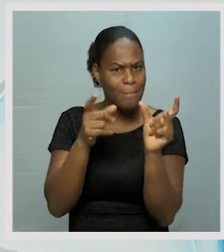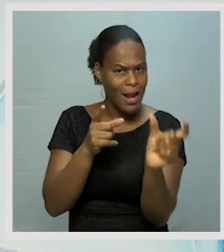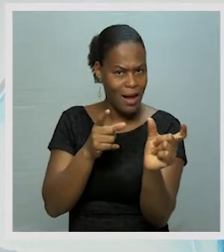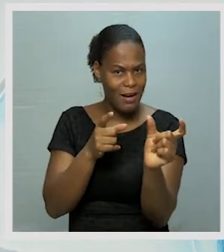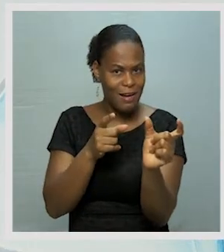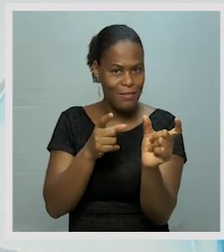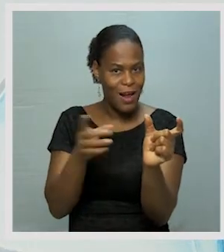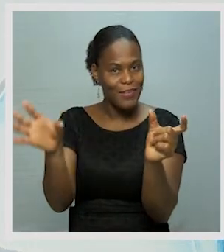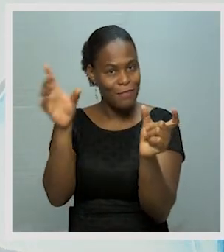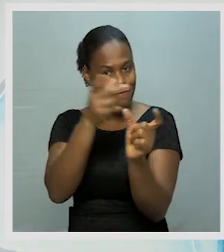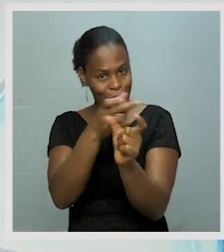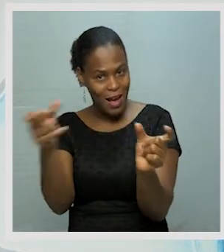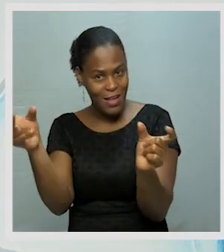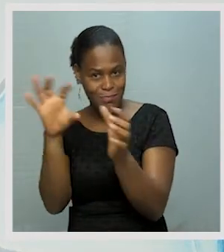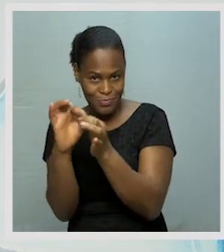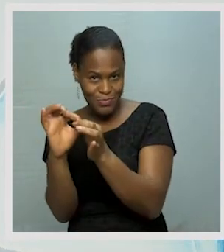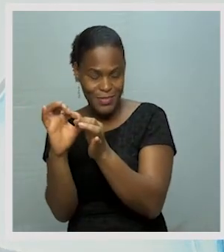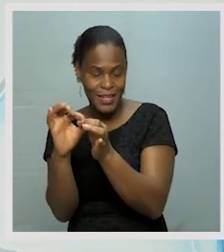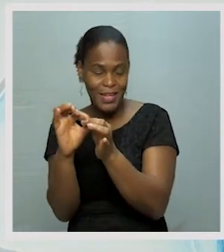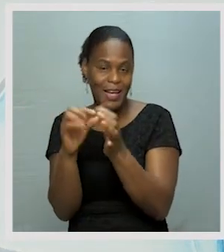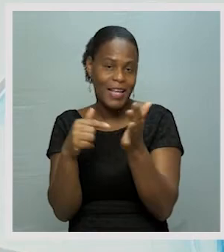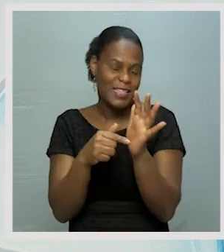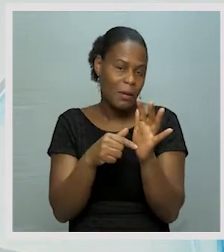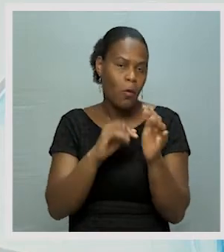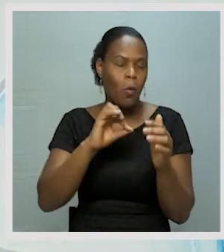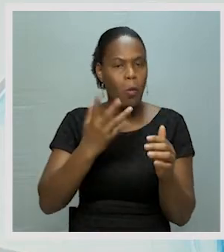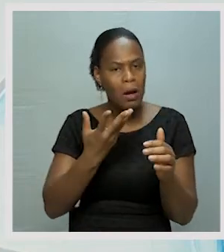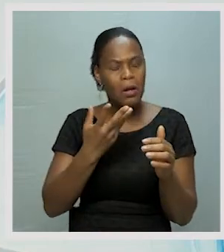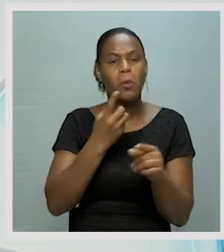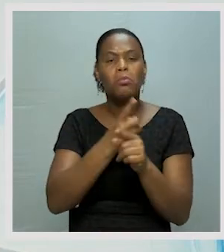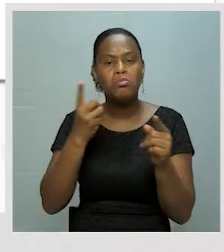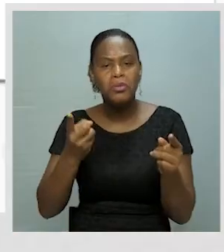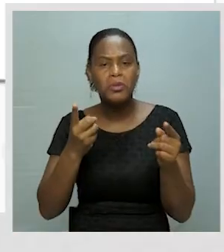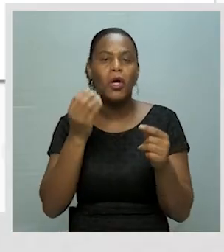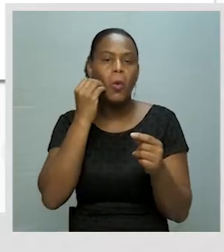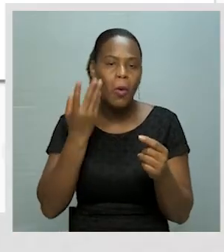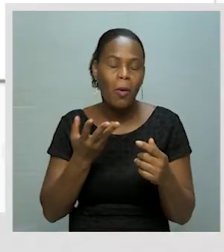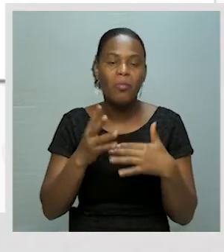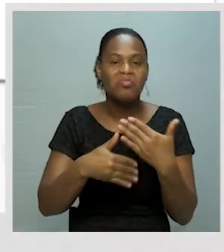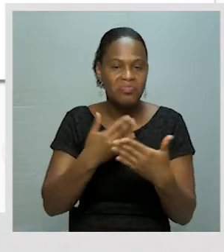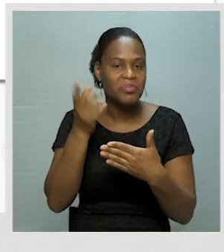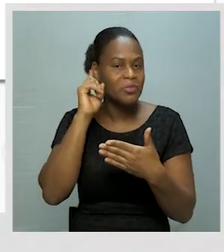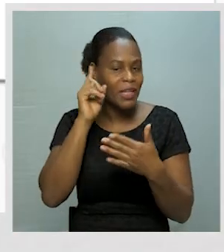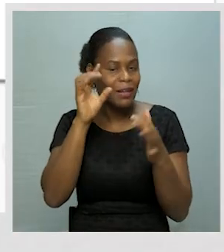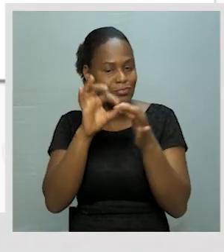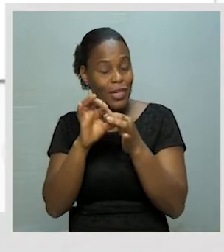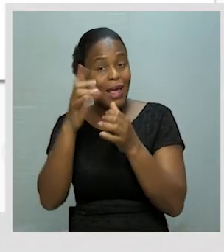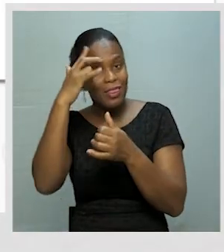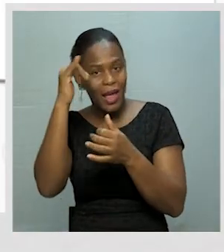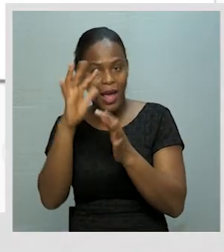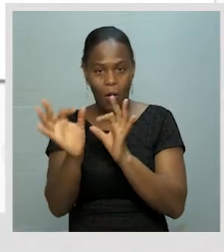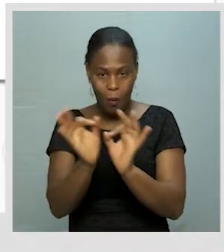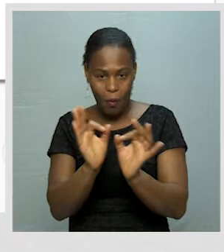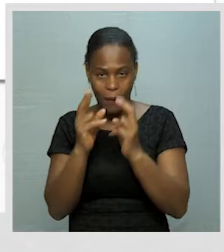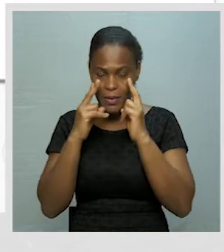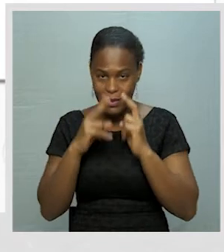ligações entre períodos, frases, né? Ideias importantes. Organizar ideias, descobrindo,